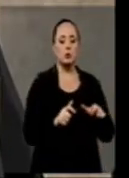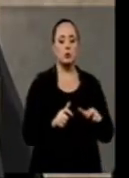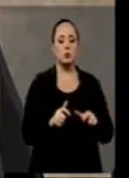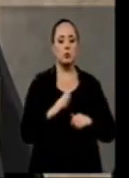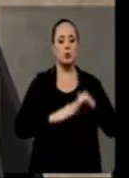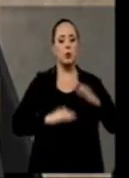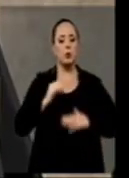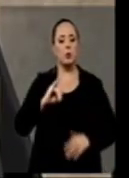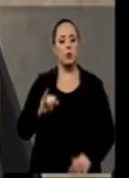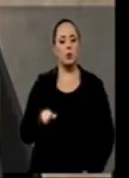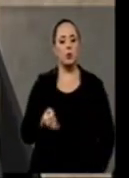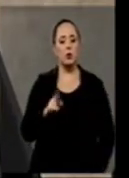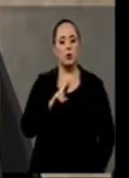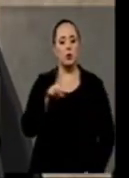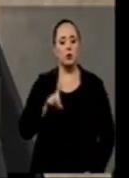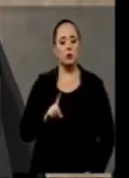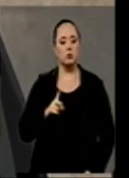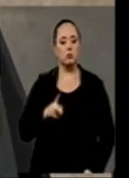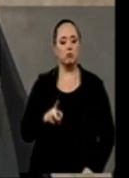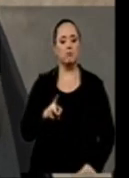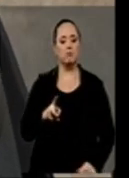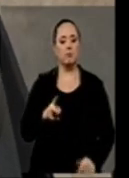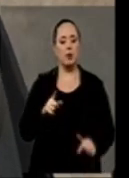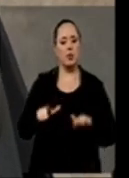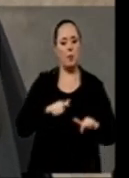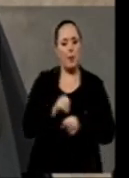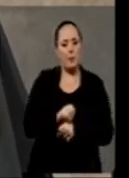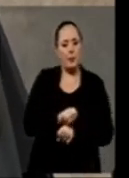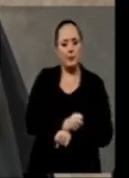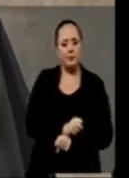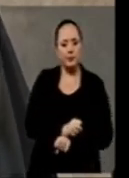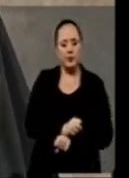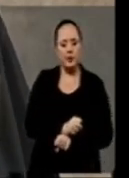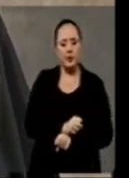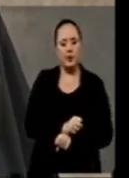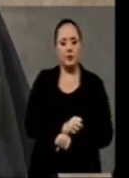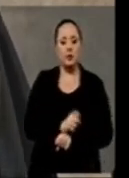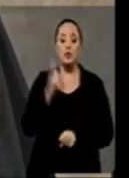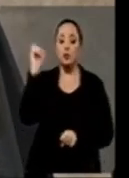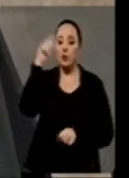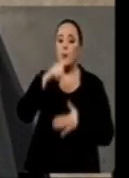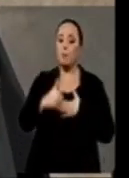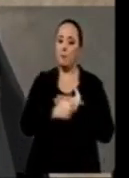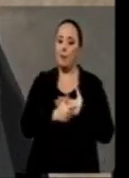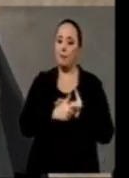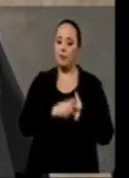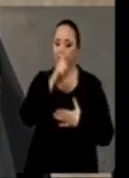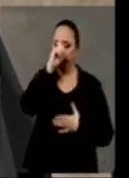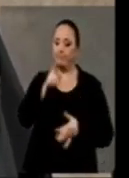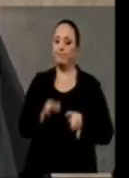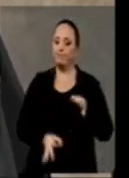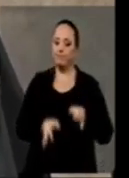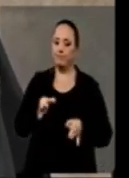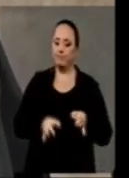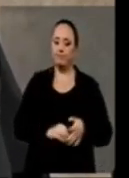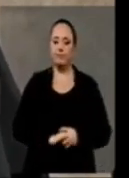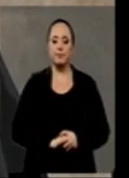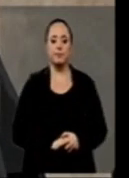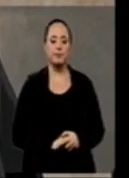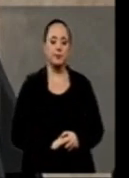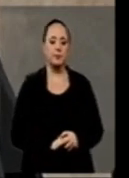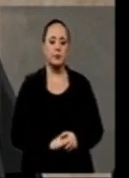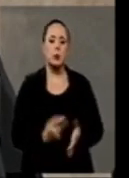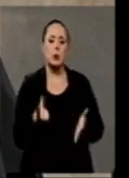indispensável e difícil missão de julgar eles fazem parte do dia a dia das cidades